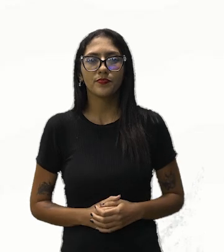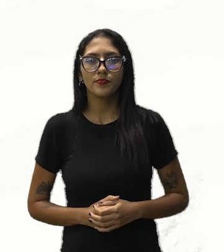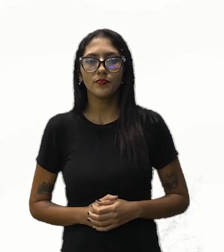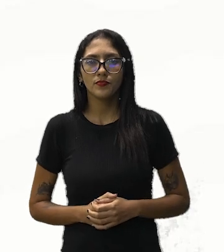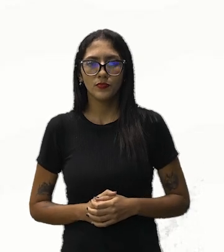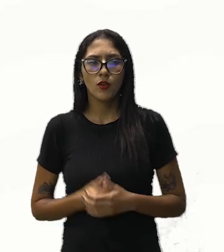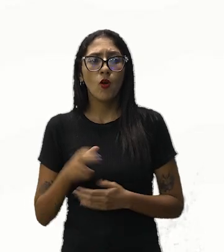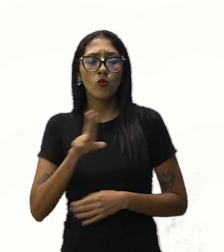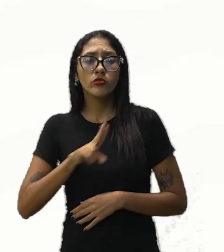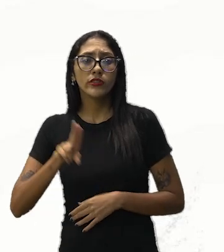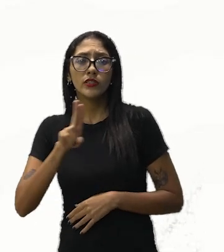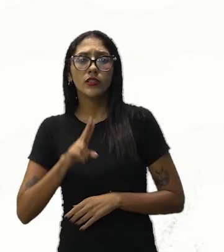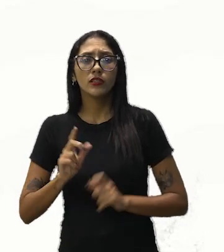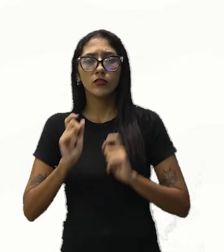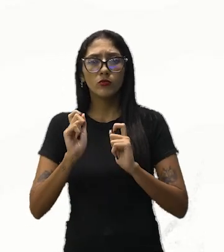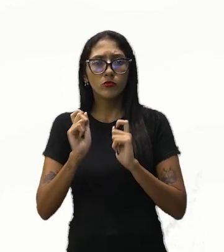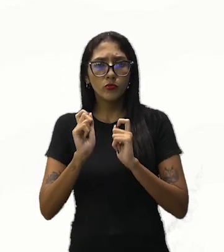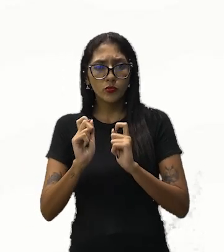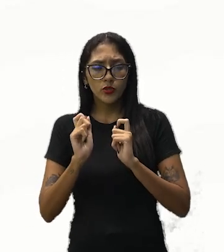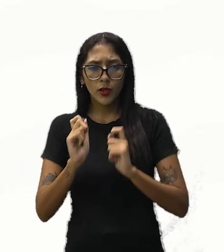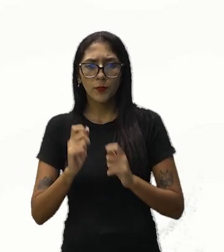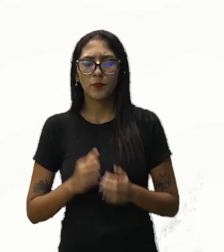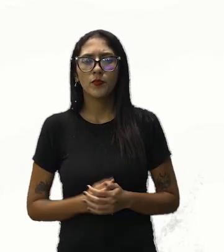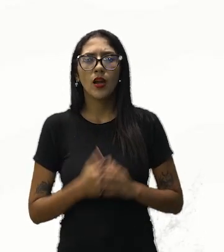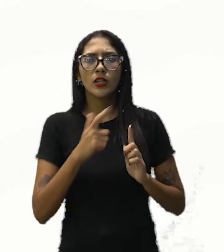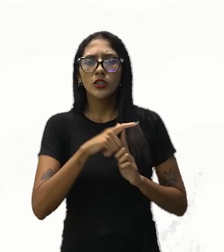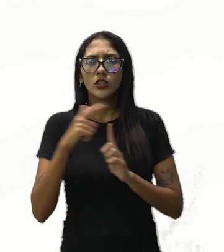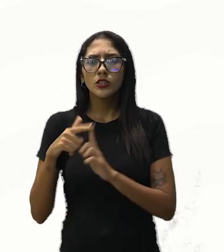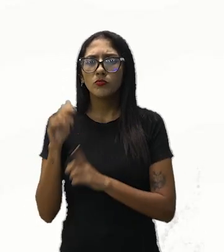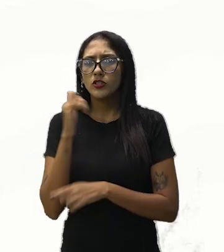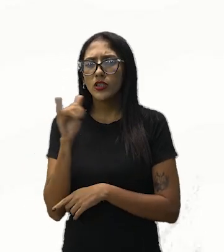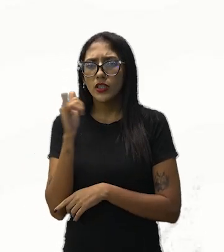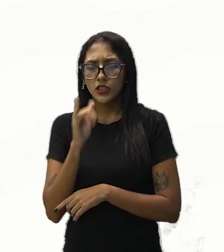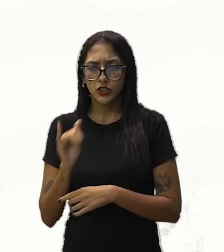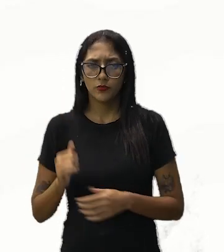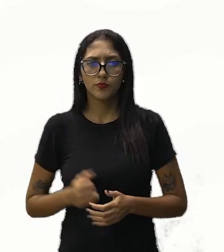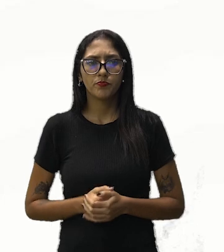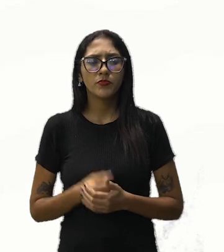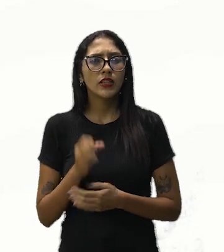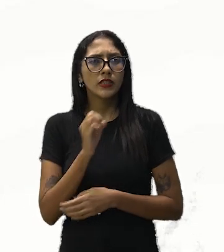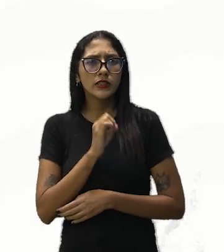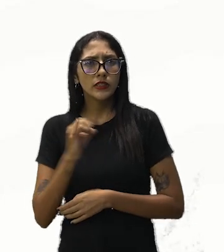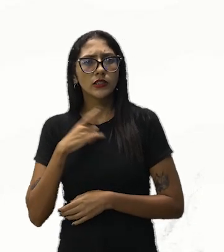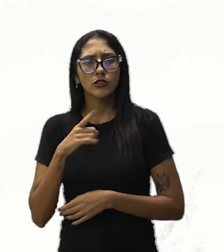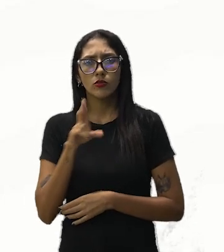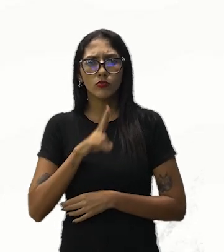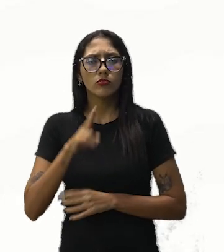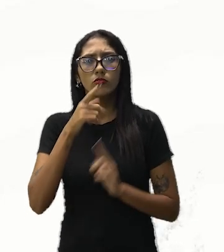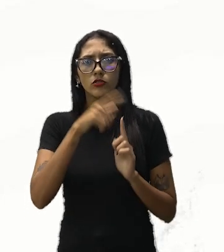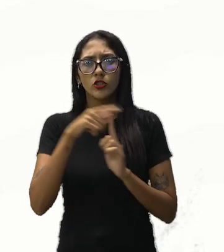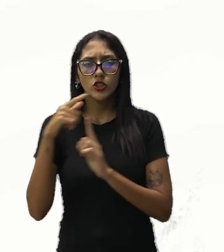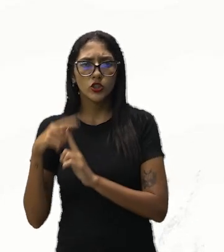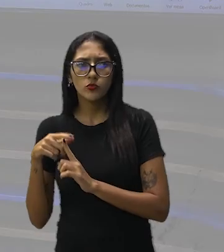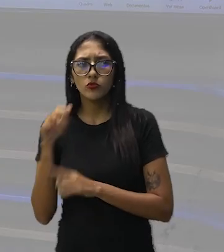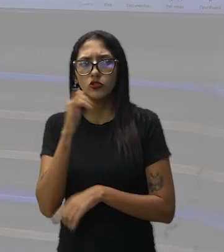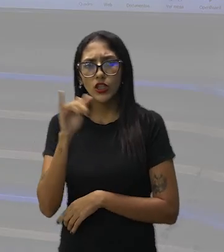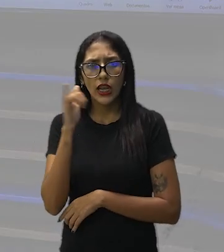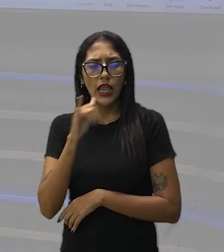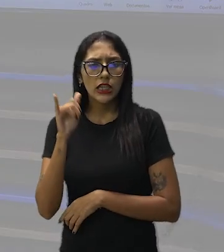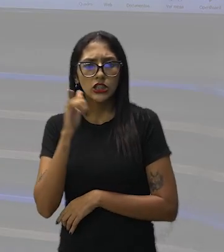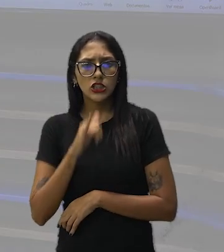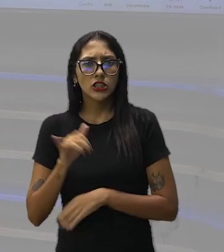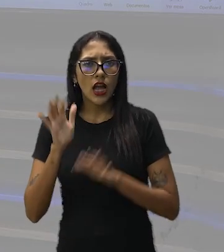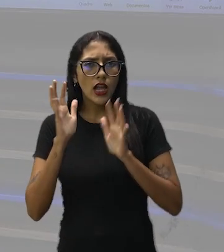energia limpa. Opa! Como o nome já diz, pessoal, se estamos utilizando fontes de energia